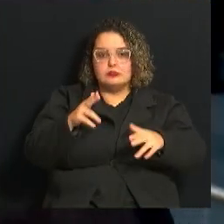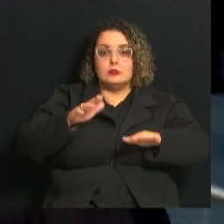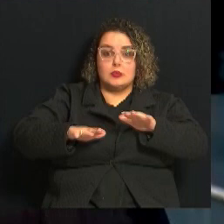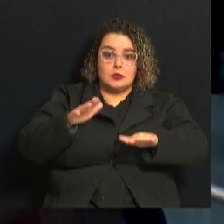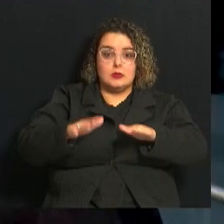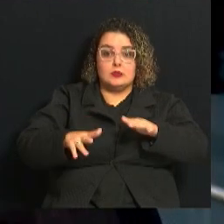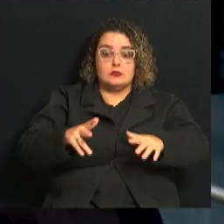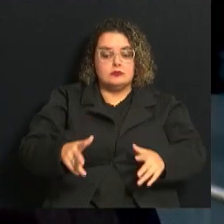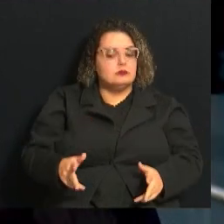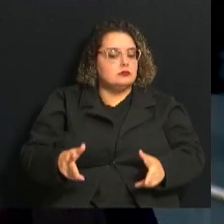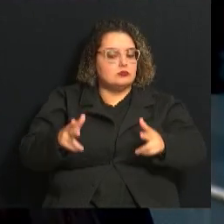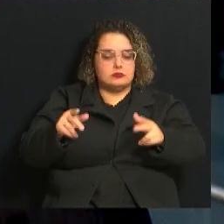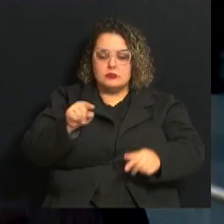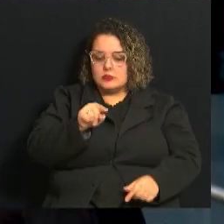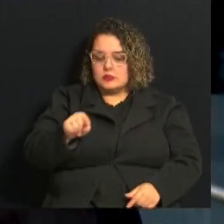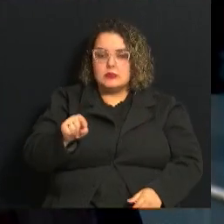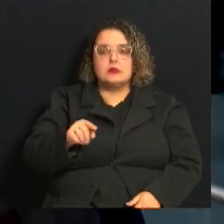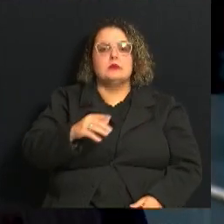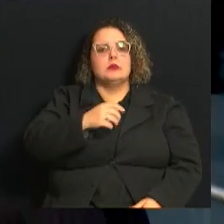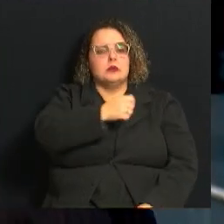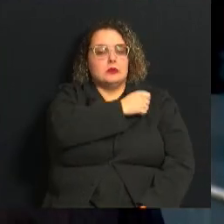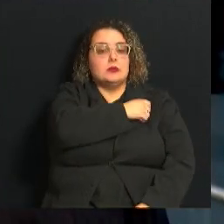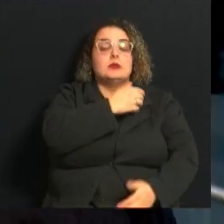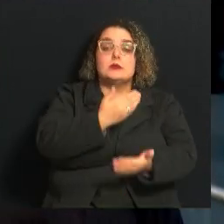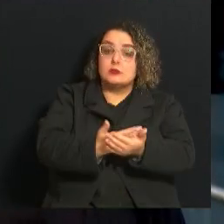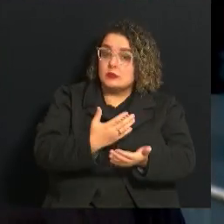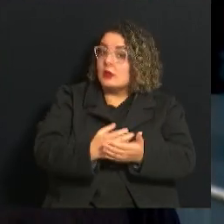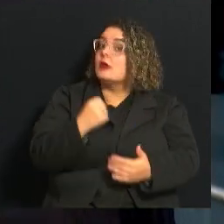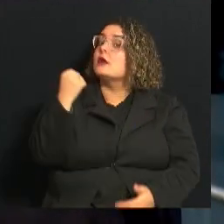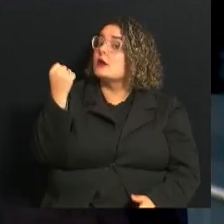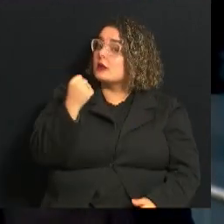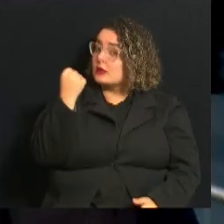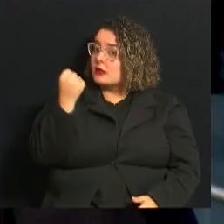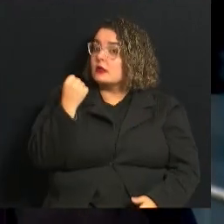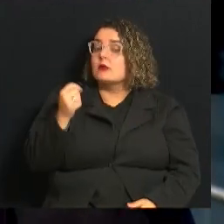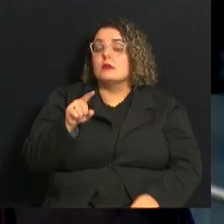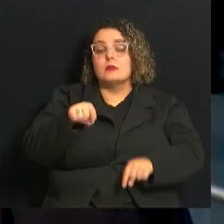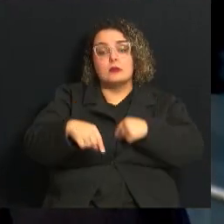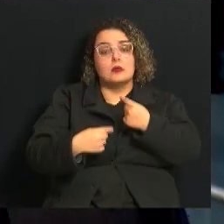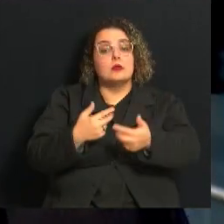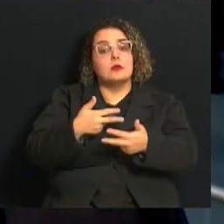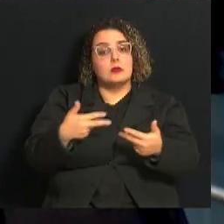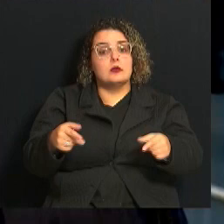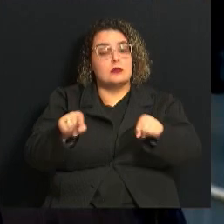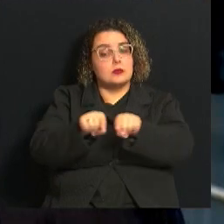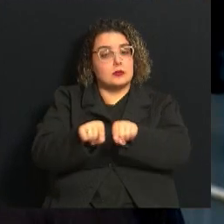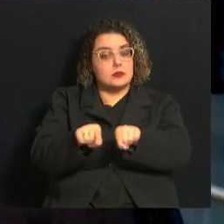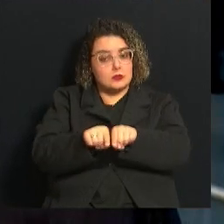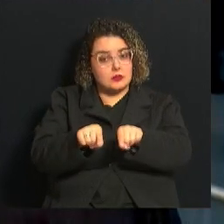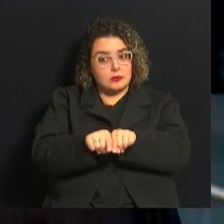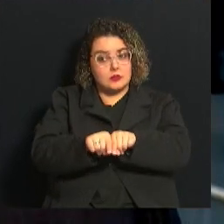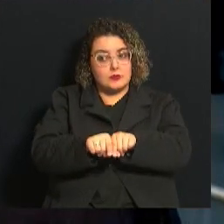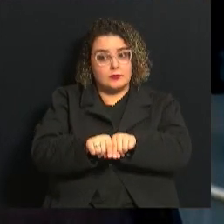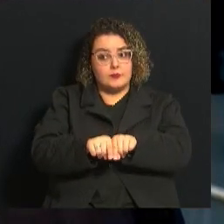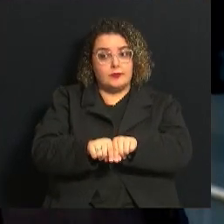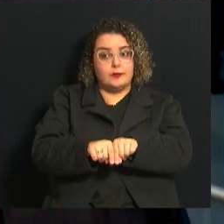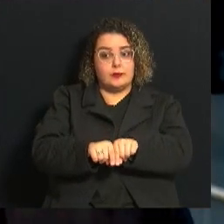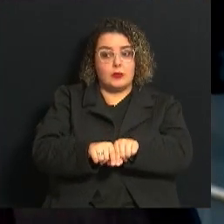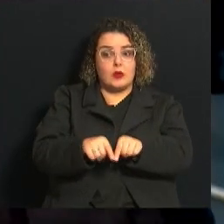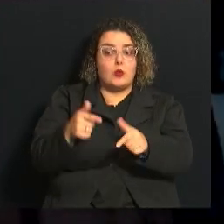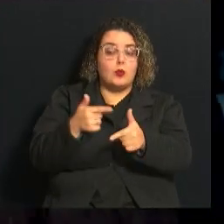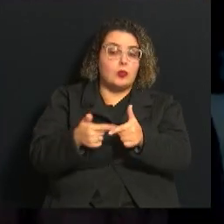suspensão das aulas O que é muito grave uma outra questão diz respeito a defe